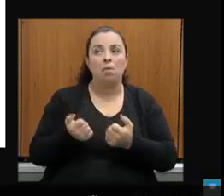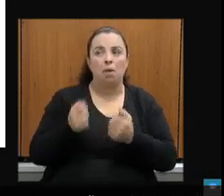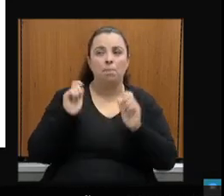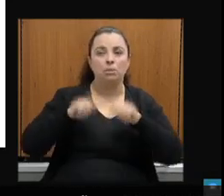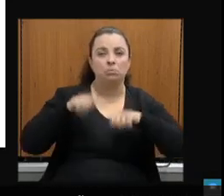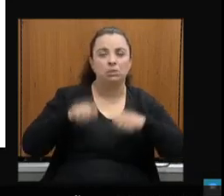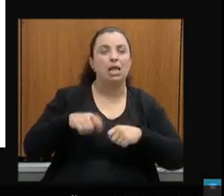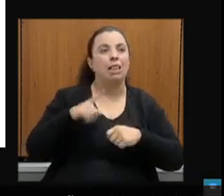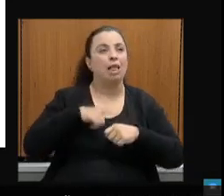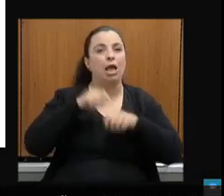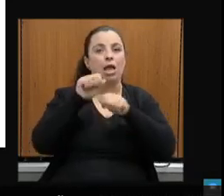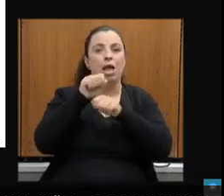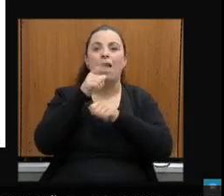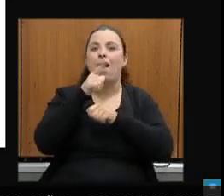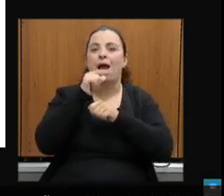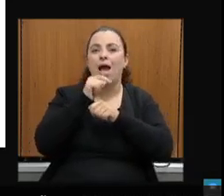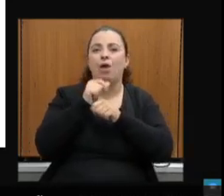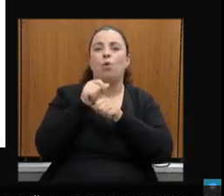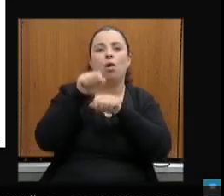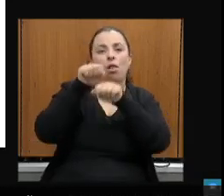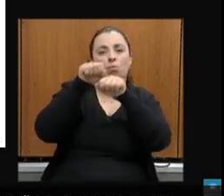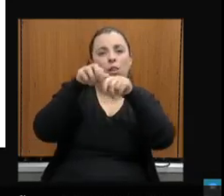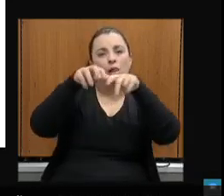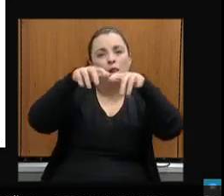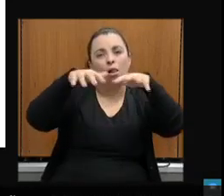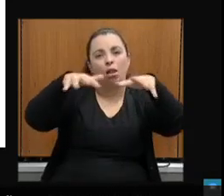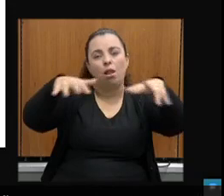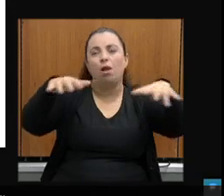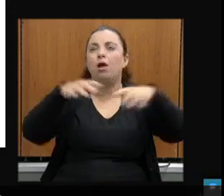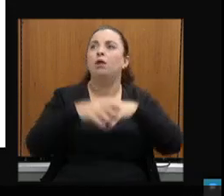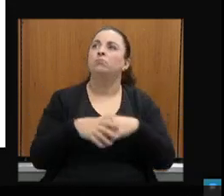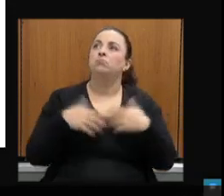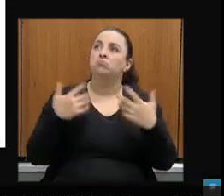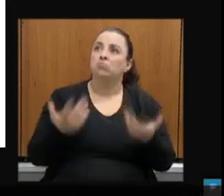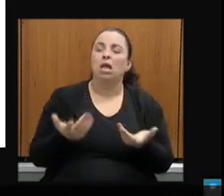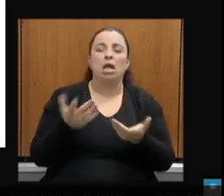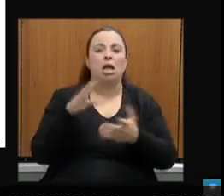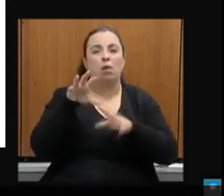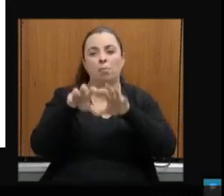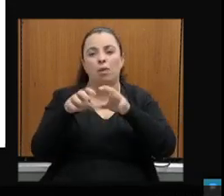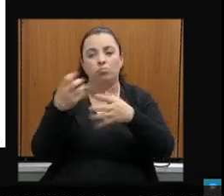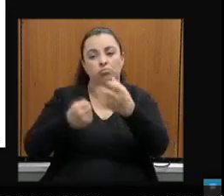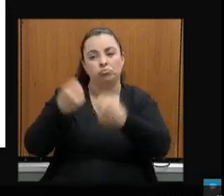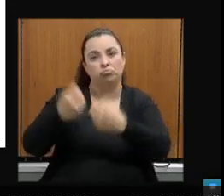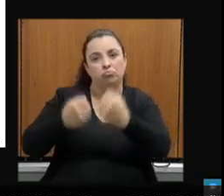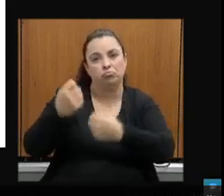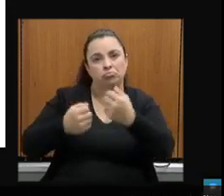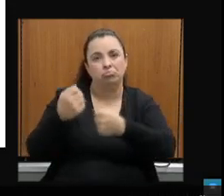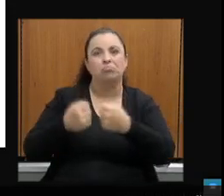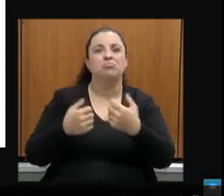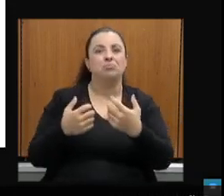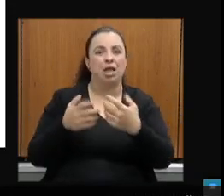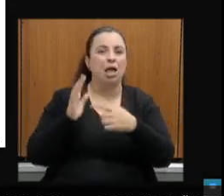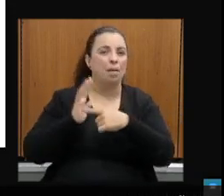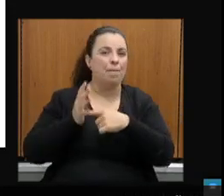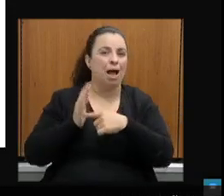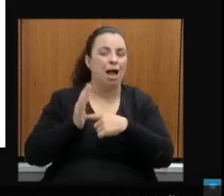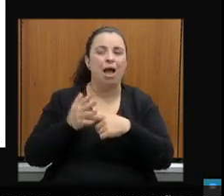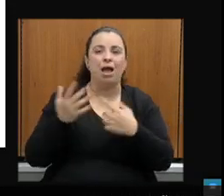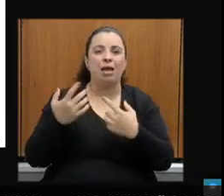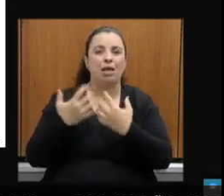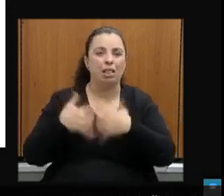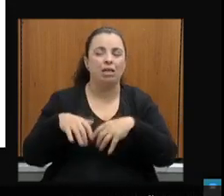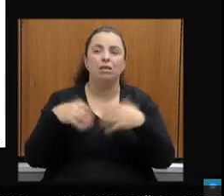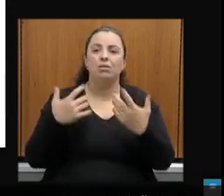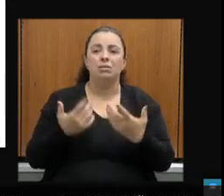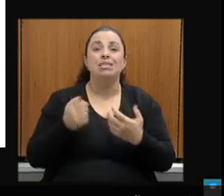a secadora de café o que a gente vai permitir a ordenha mecânica para o leite né quando você de fato traz a